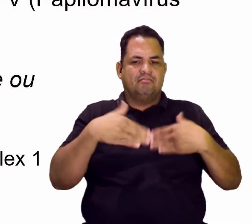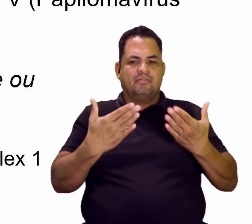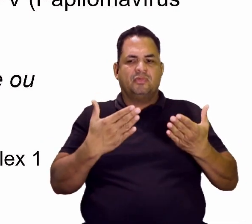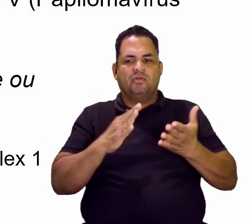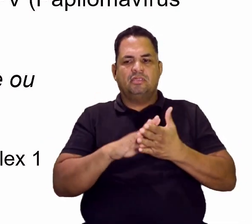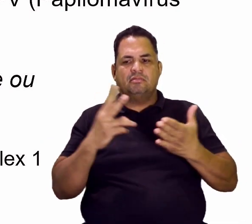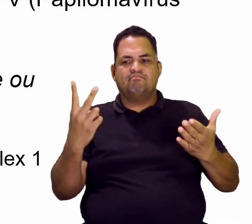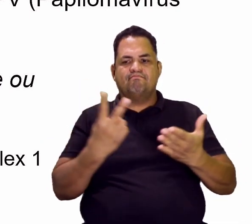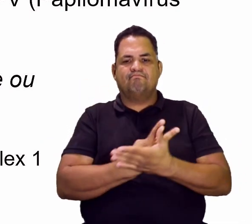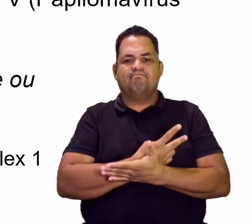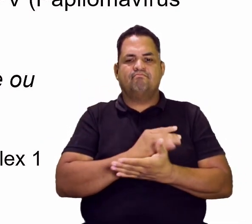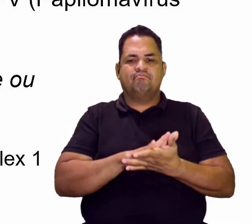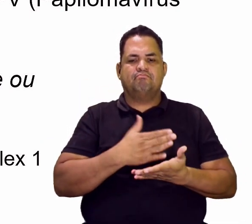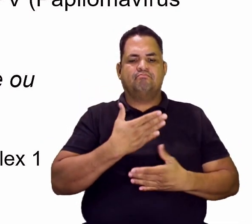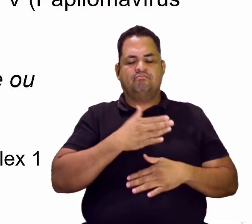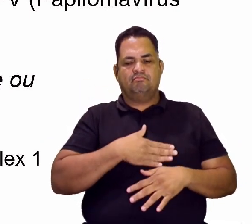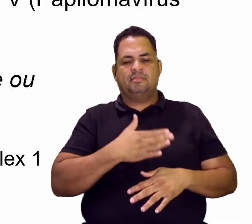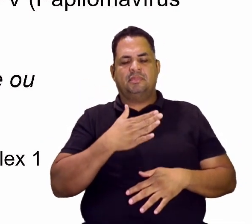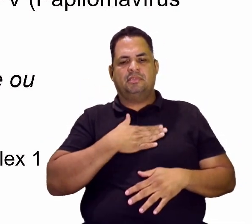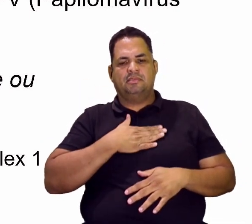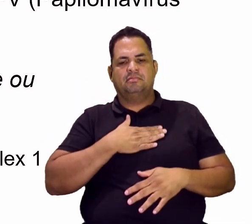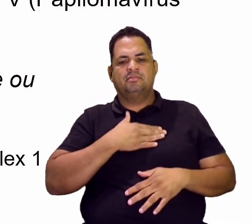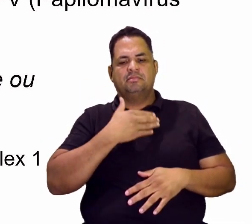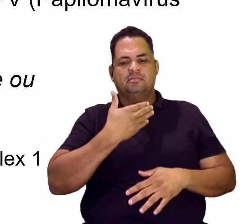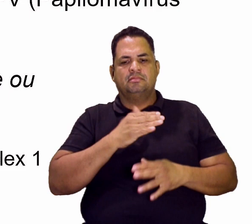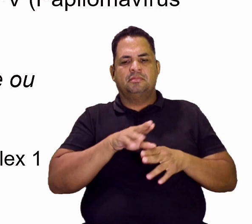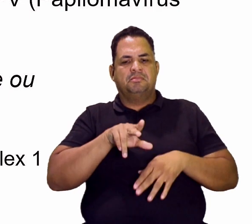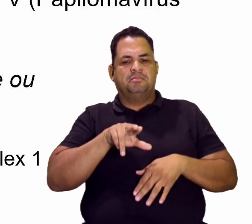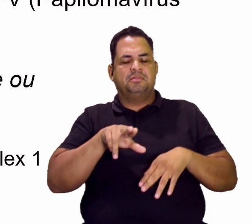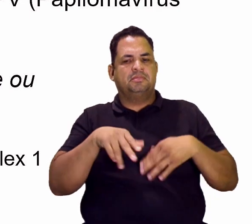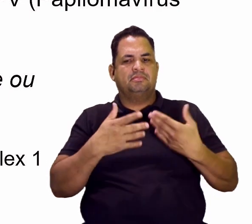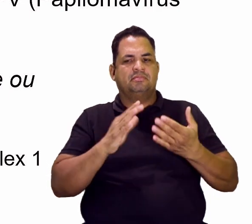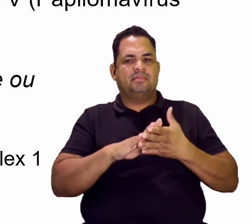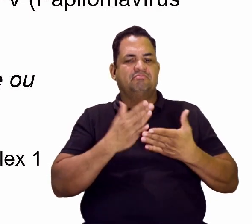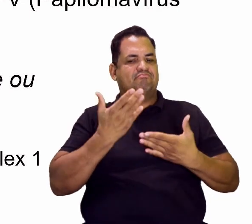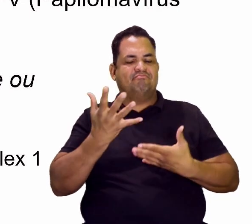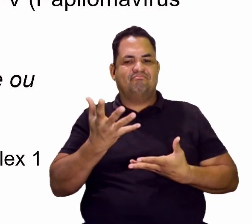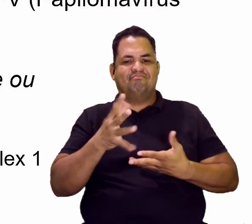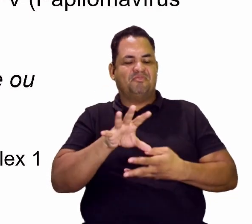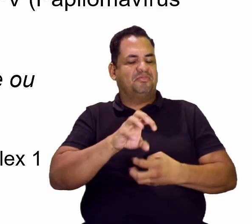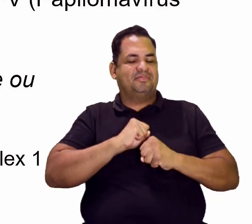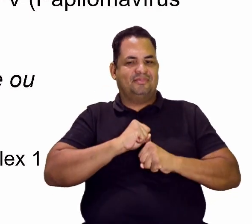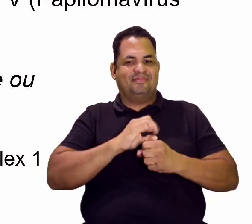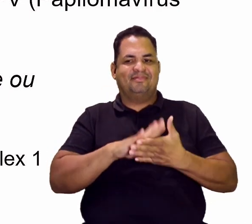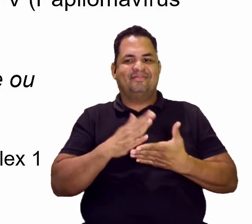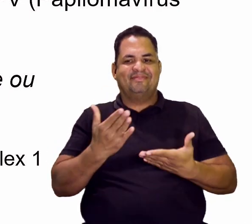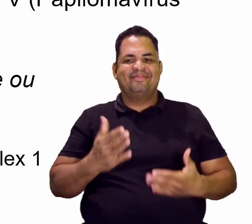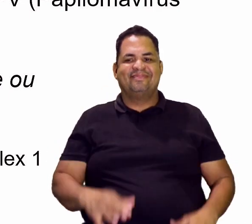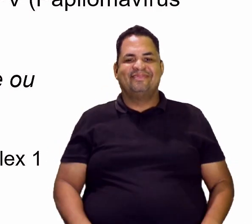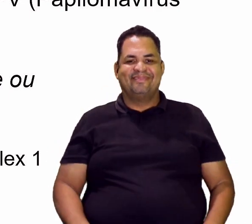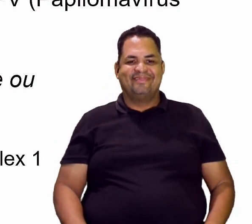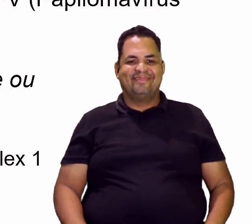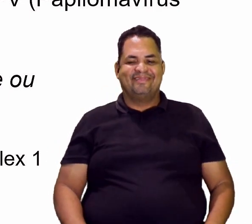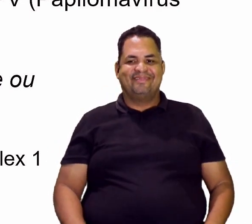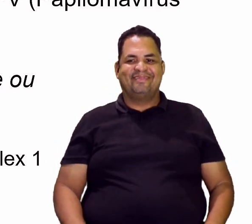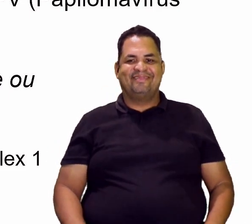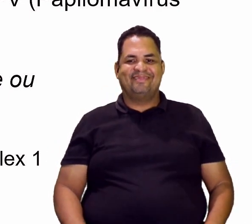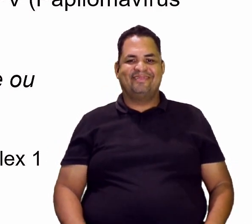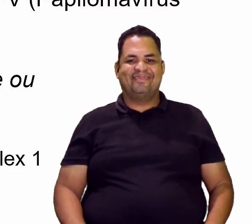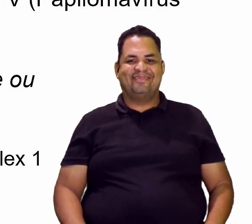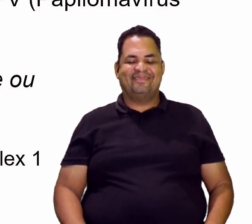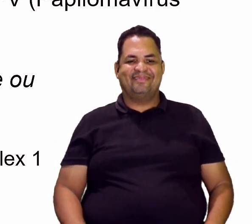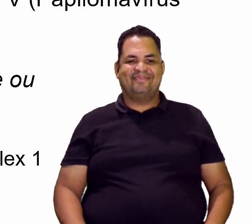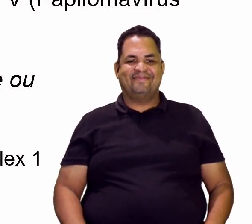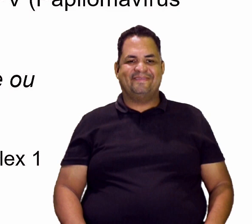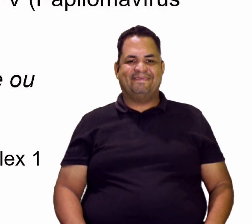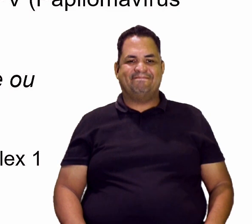né, deu nas minhas irmãs tudo e eu não peguei. Nossa, mãe, ficava triste porque elas não iam para a escola e eu não queria ir. Olha que gaiata.